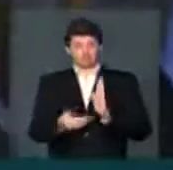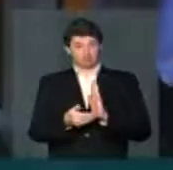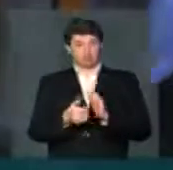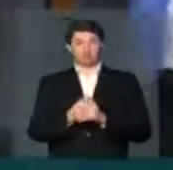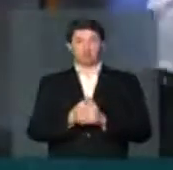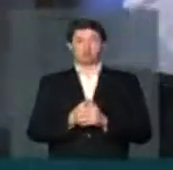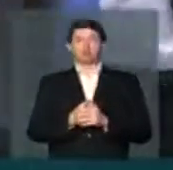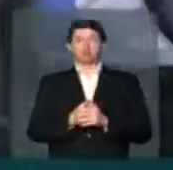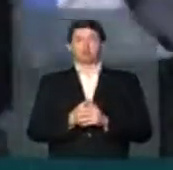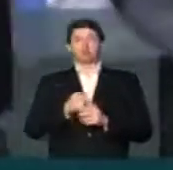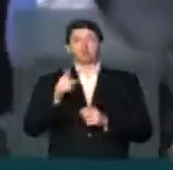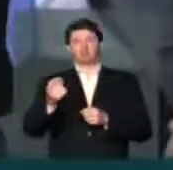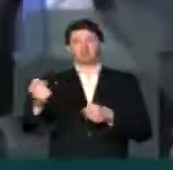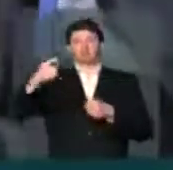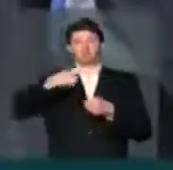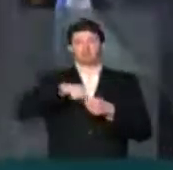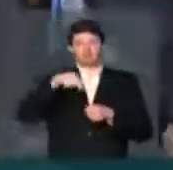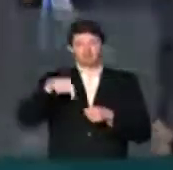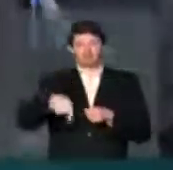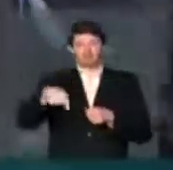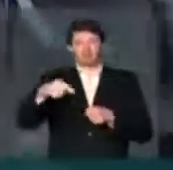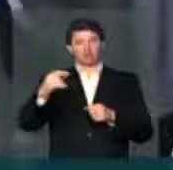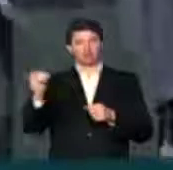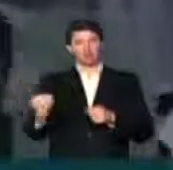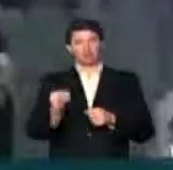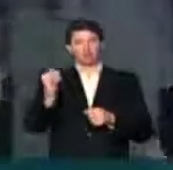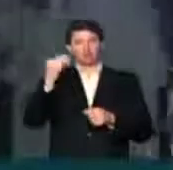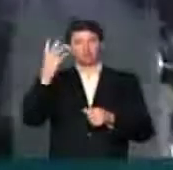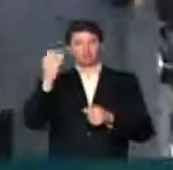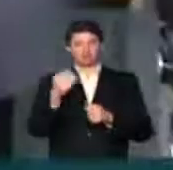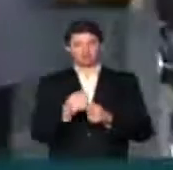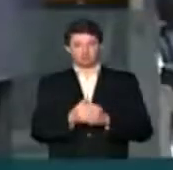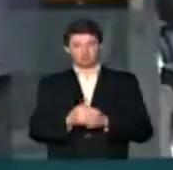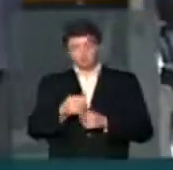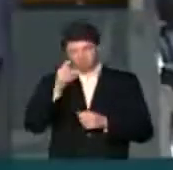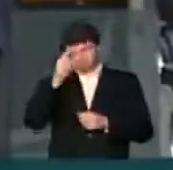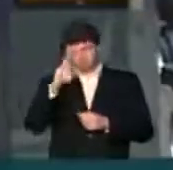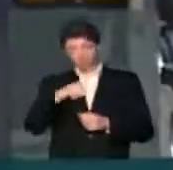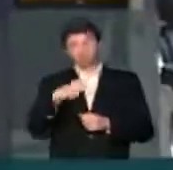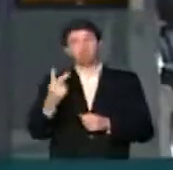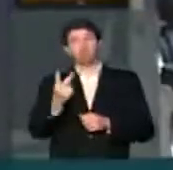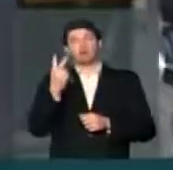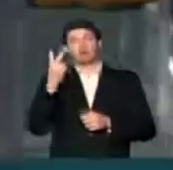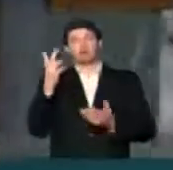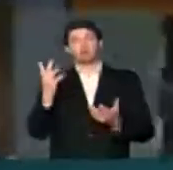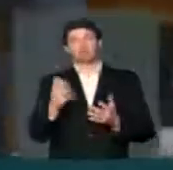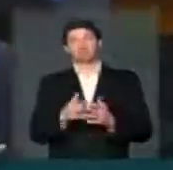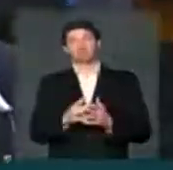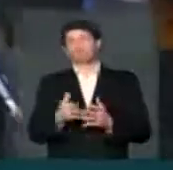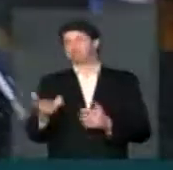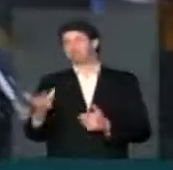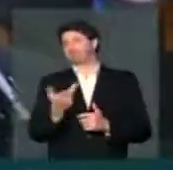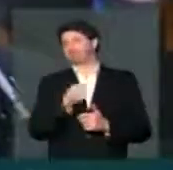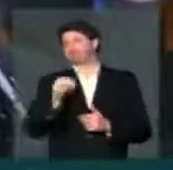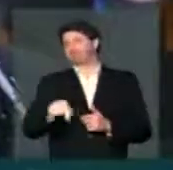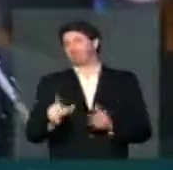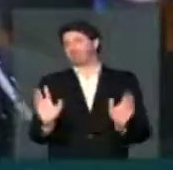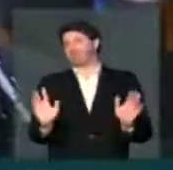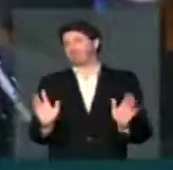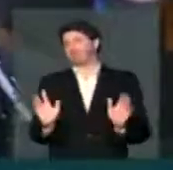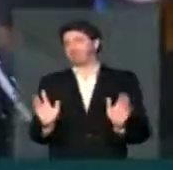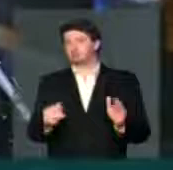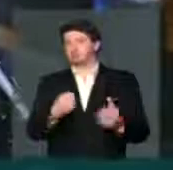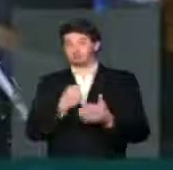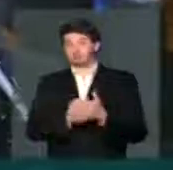a sua volta é muito importante aqui. Vossa Excelência tem um valor fantástico aqui